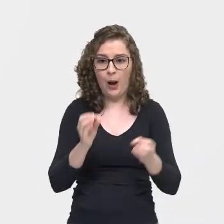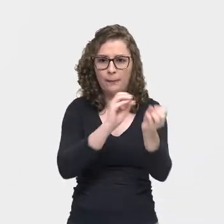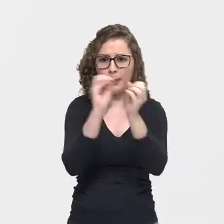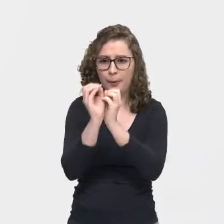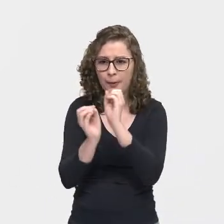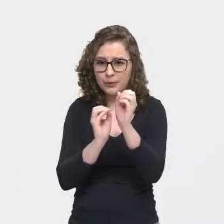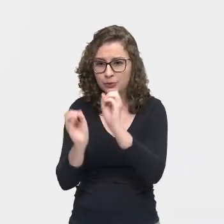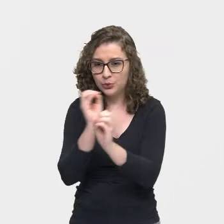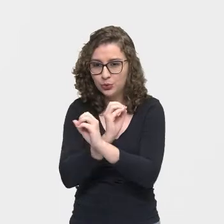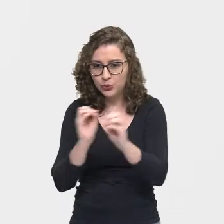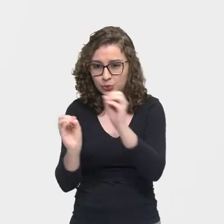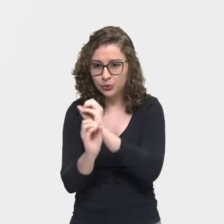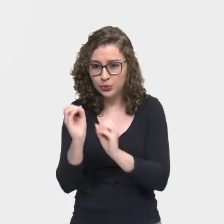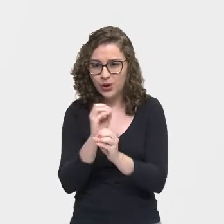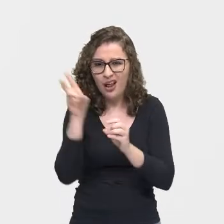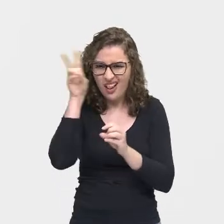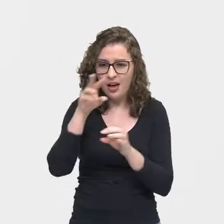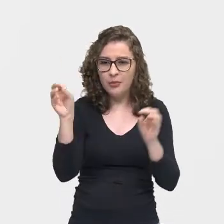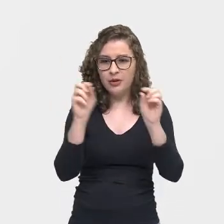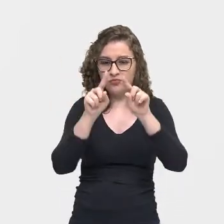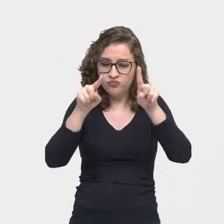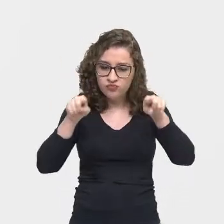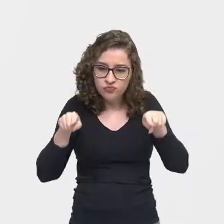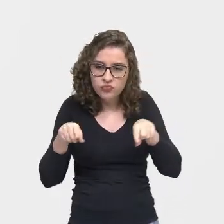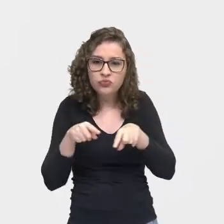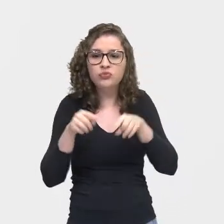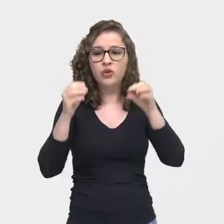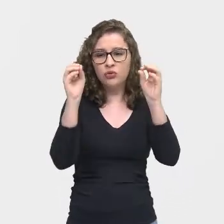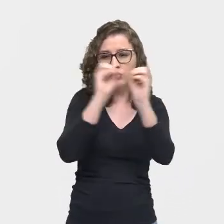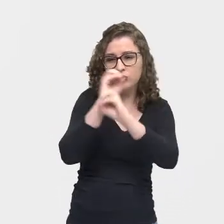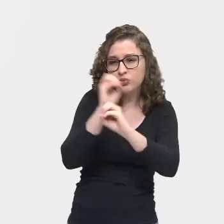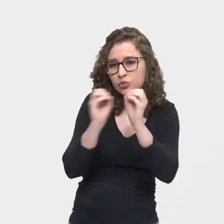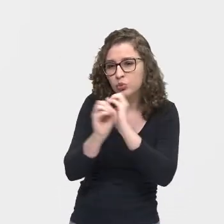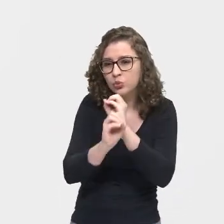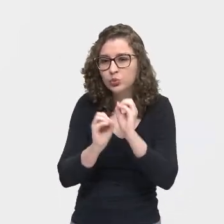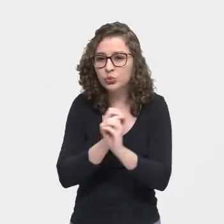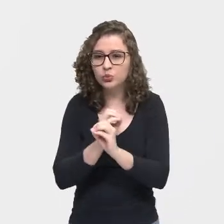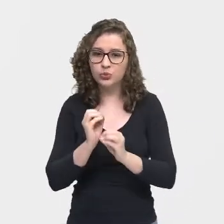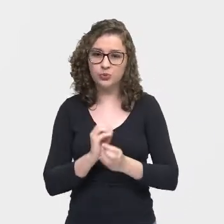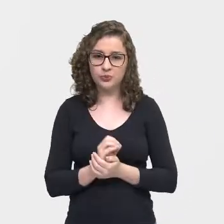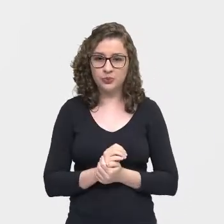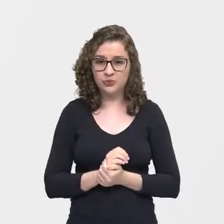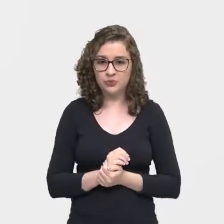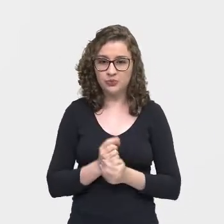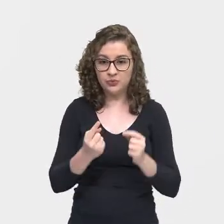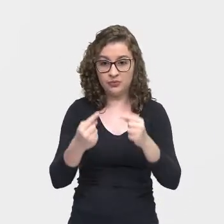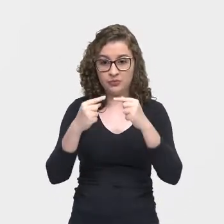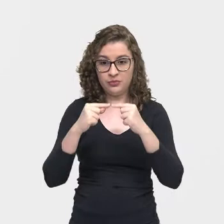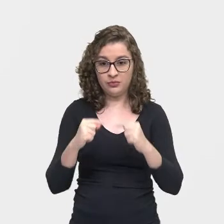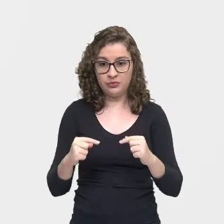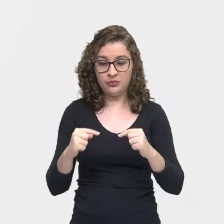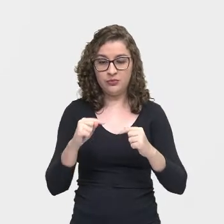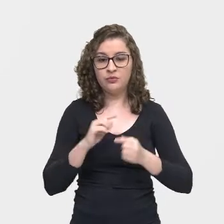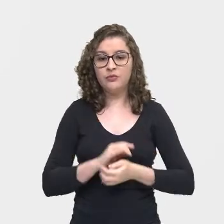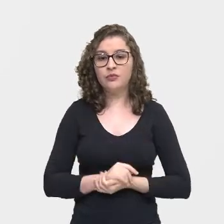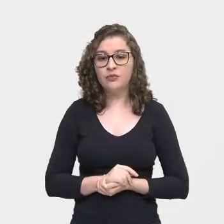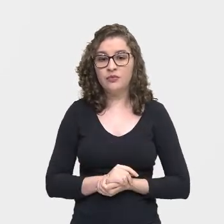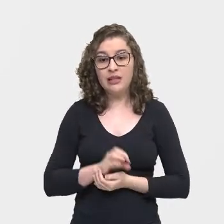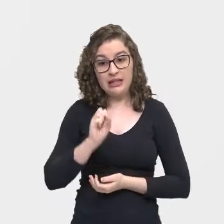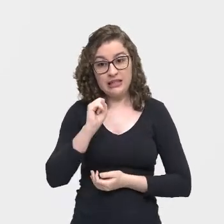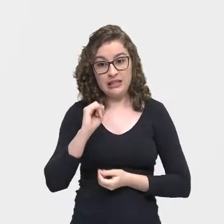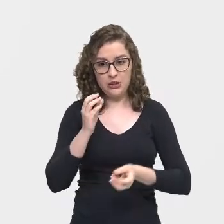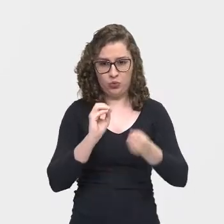movimentando, né, loucamente, elas vão colidir com mais facilidade, tá? Consequentemente, se eu tenho